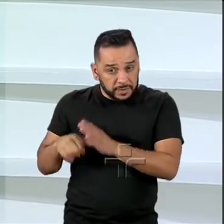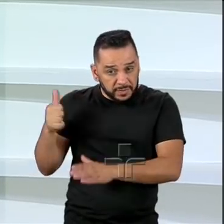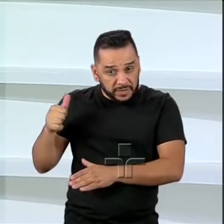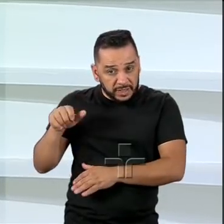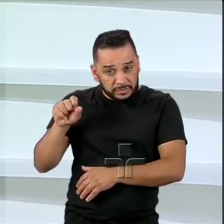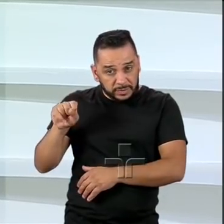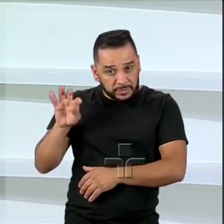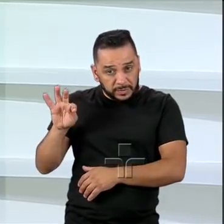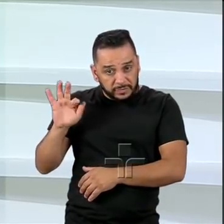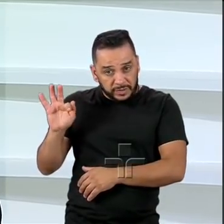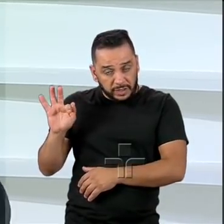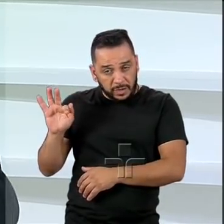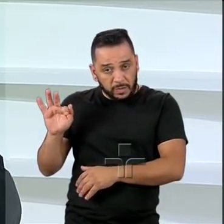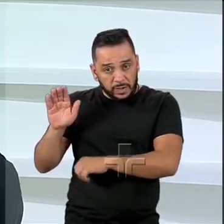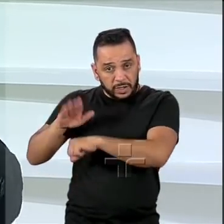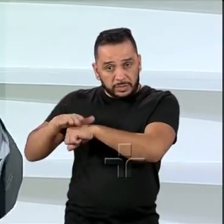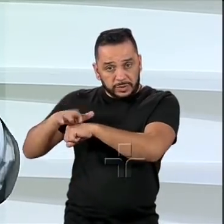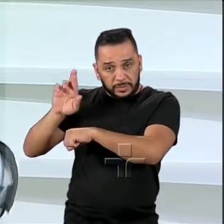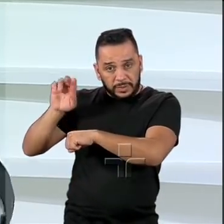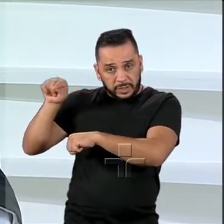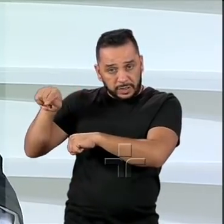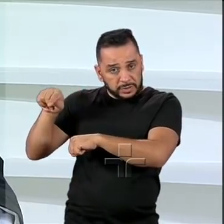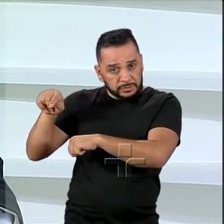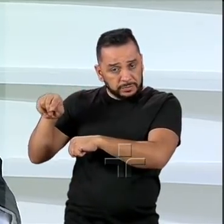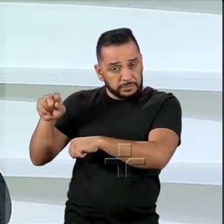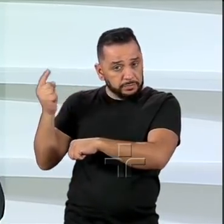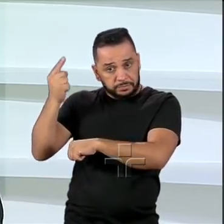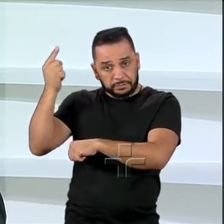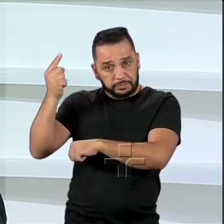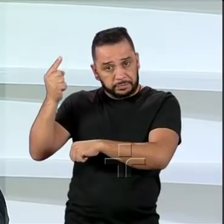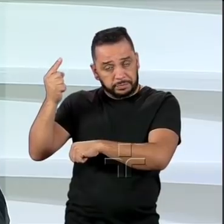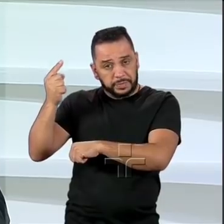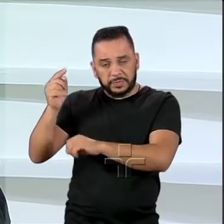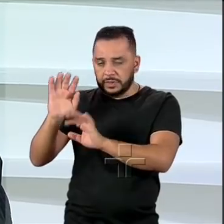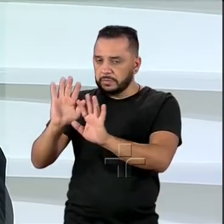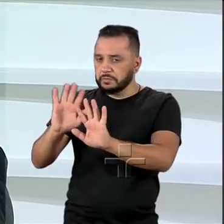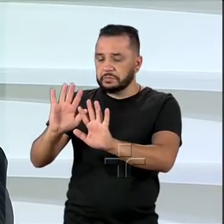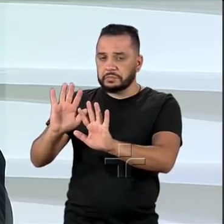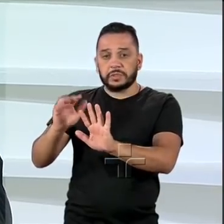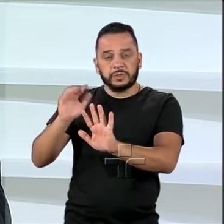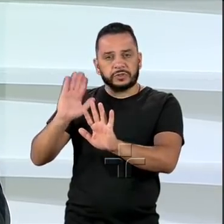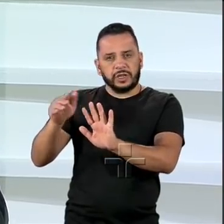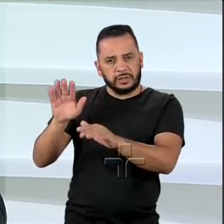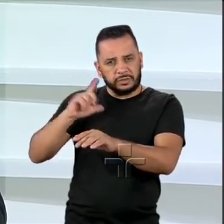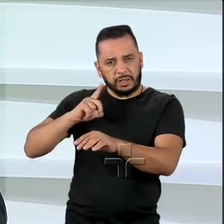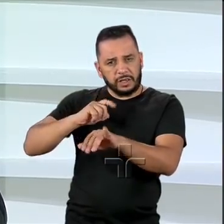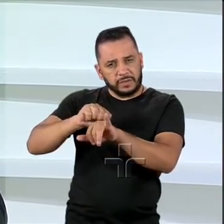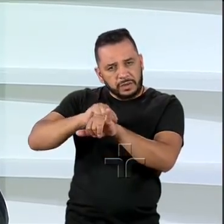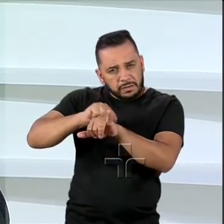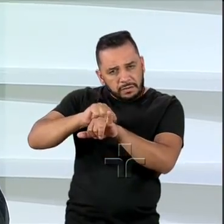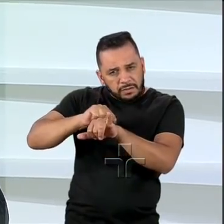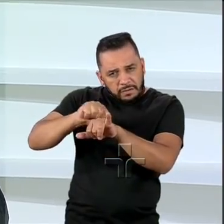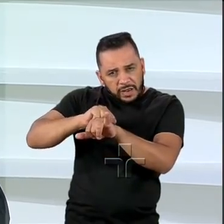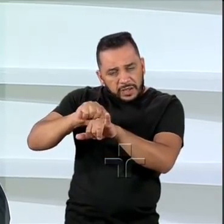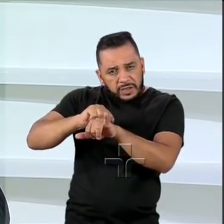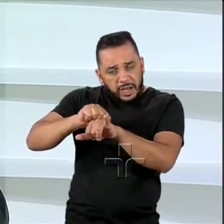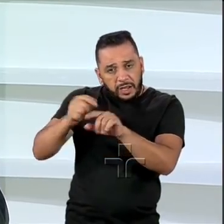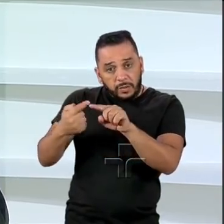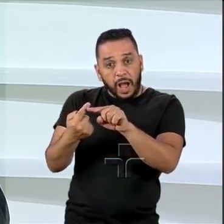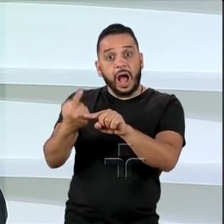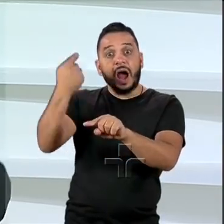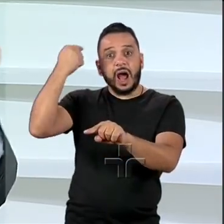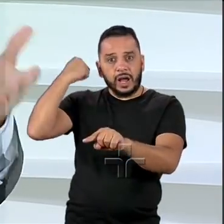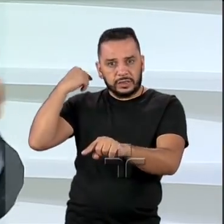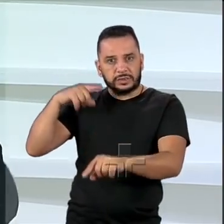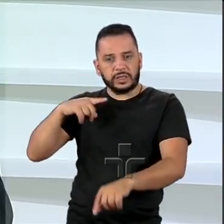esse papel, não é? Se nós recordarmos a sua atuação em operações anteriores à Lava Jato, o Supremo Tribunal Federal foi